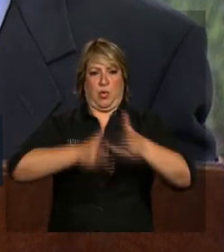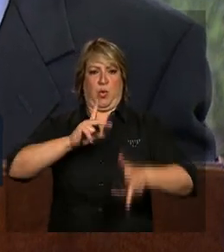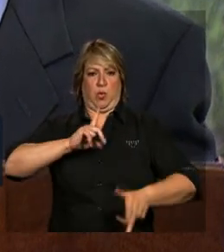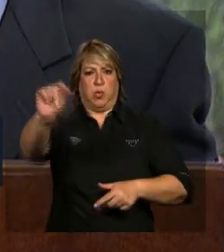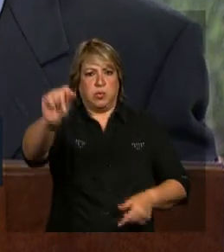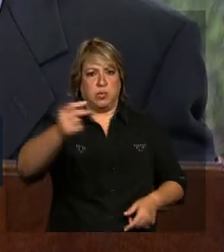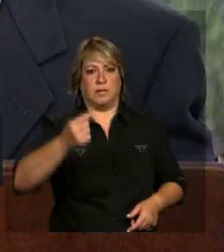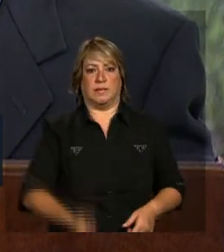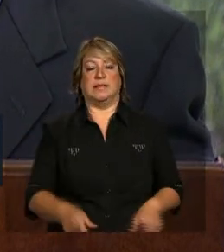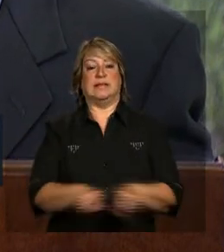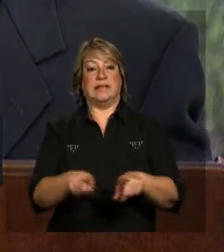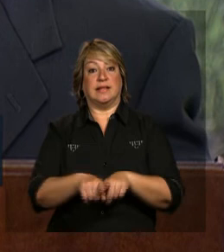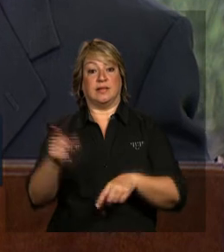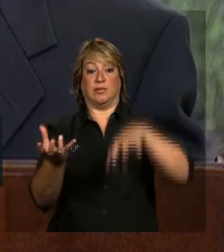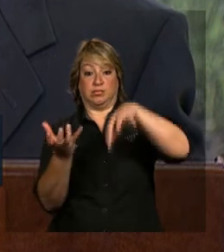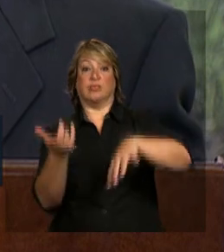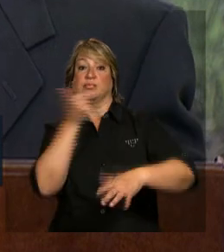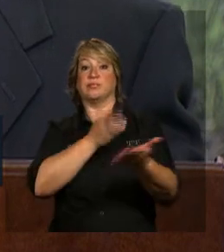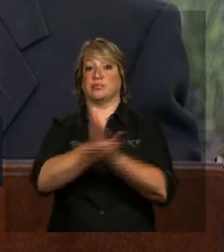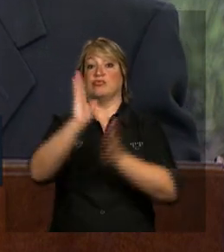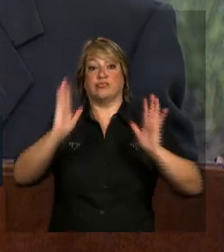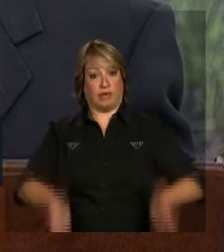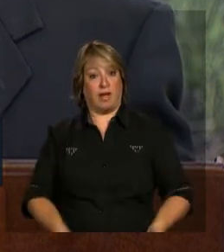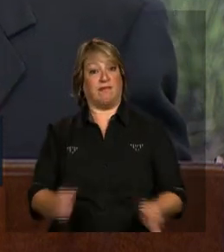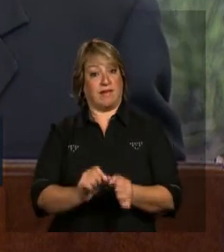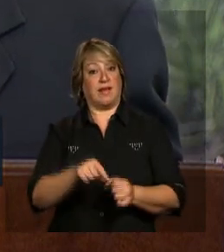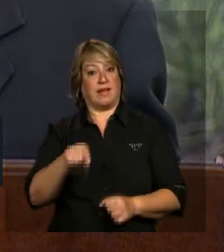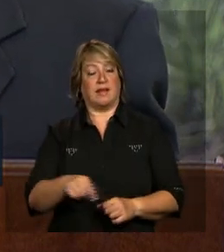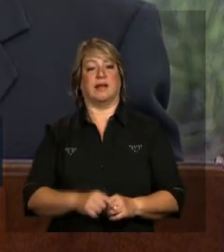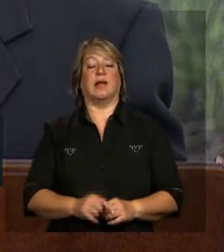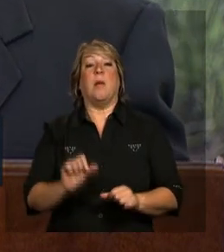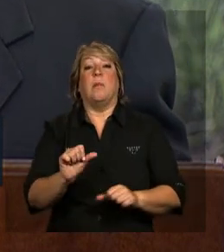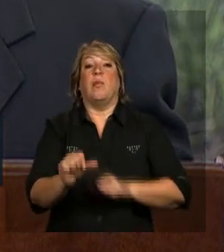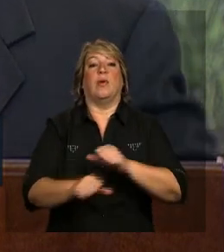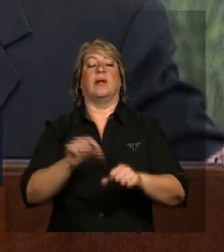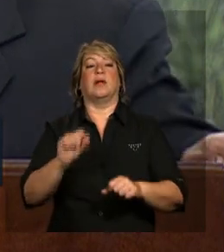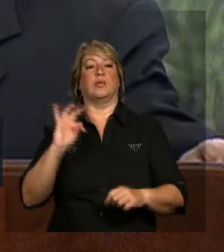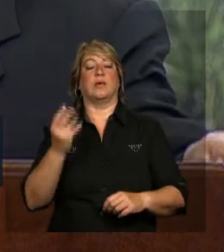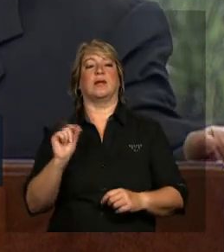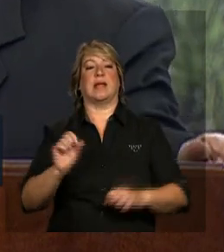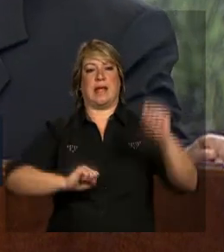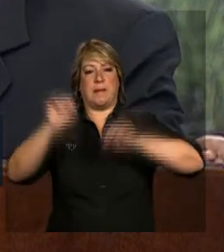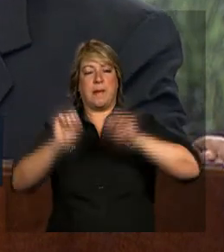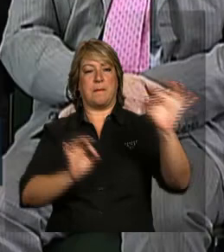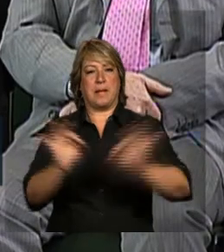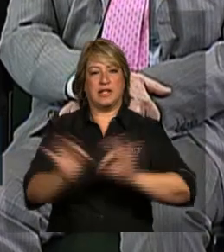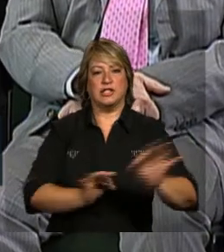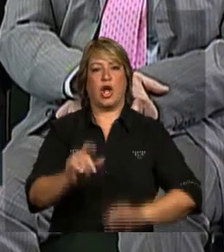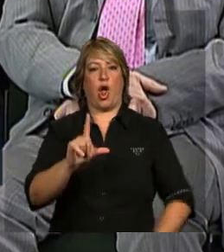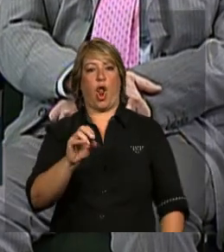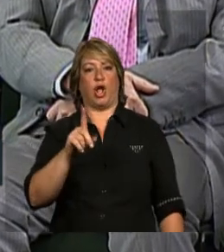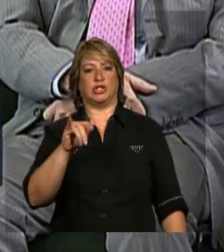autorizada a sua criação pelo congresso nacional e já criada transformando-a na empresa de planejamento e